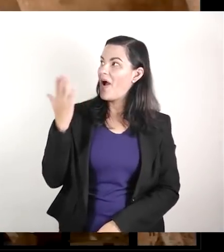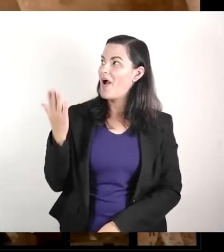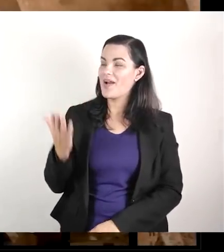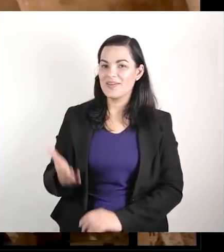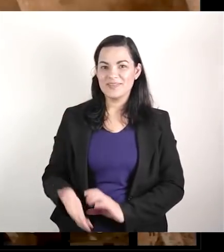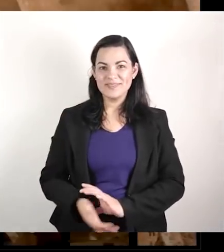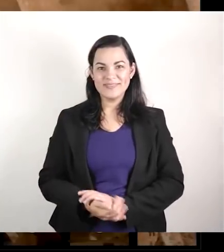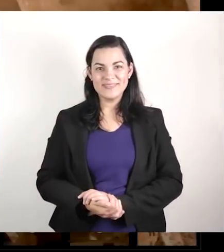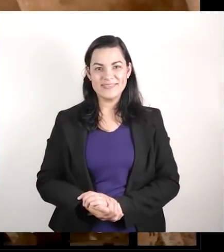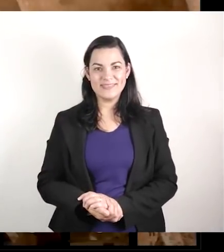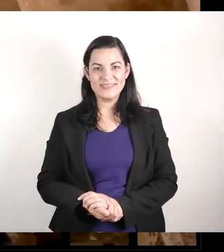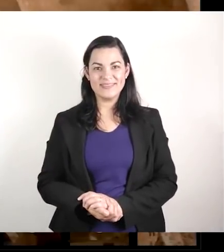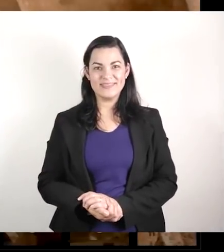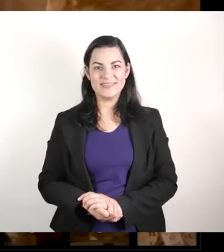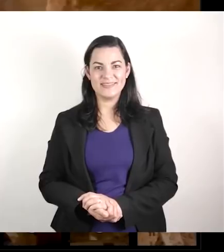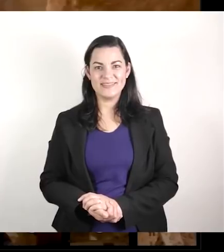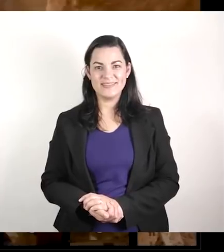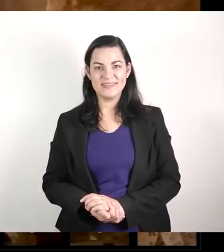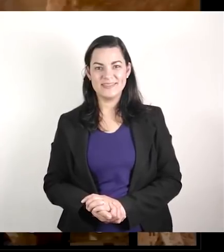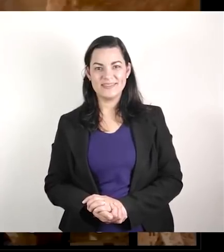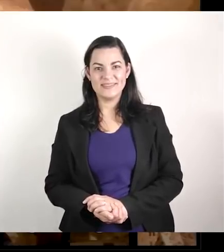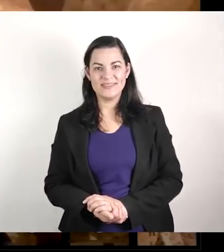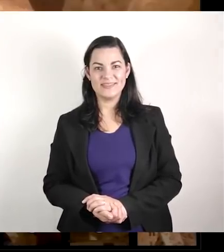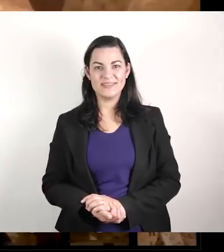Olha só.